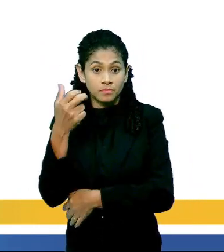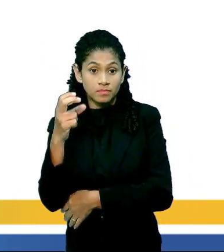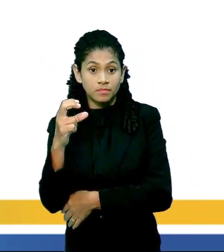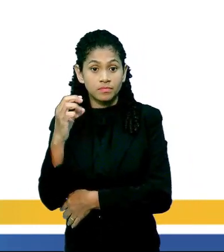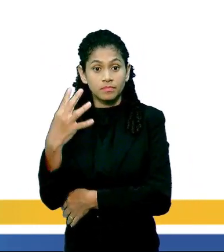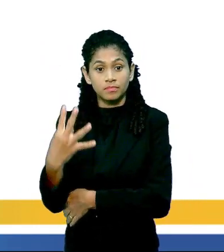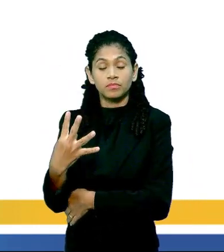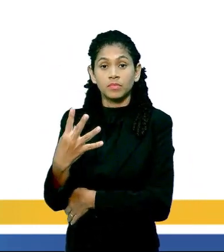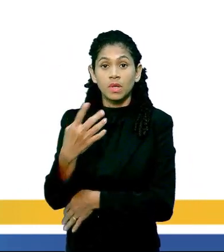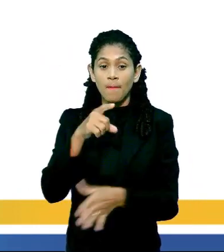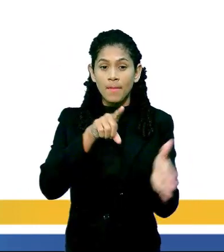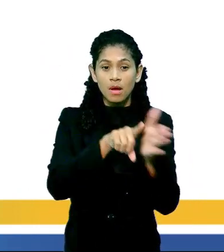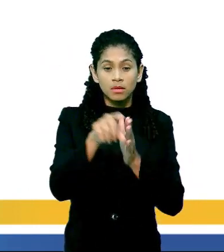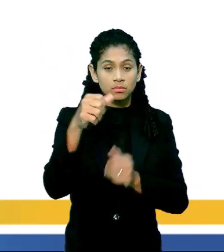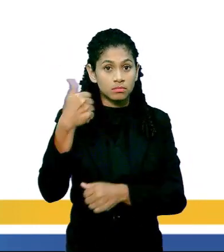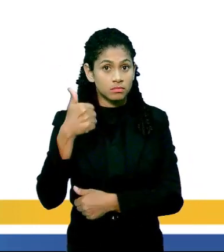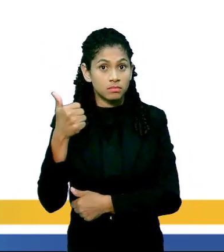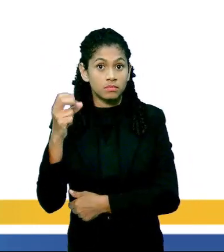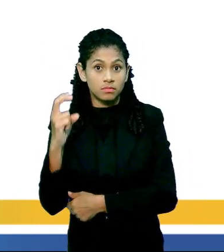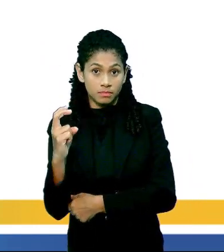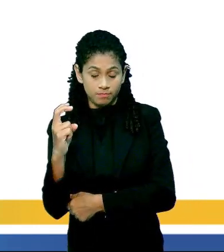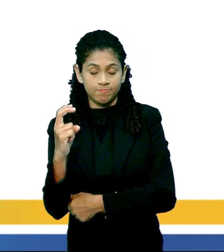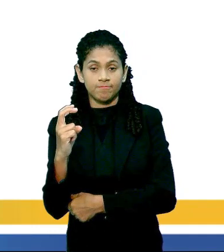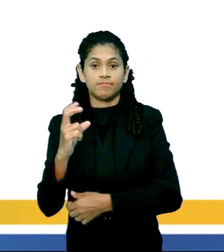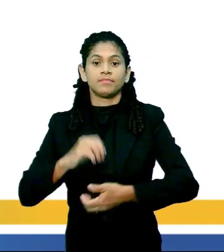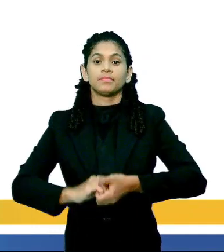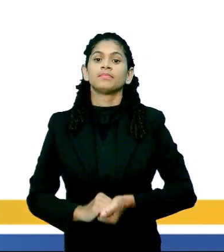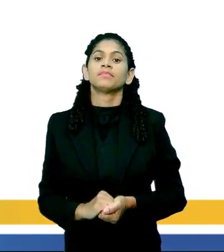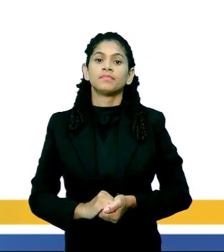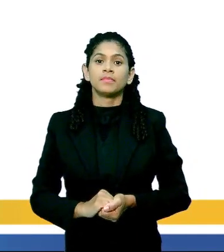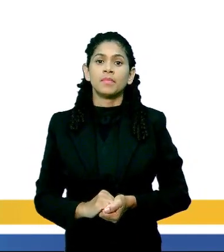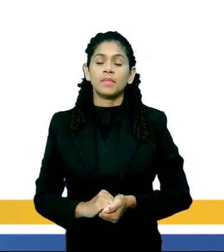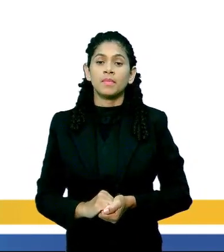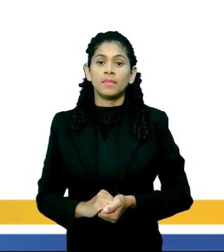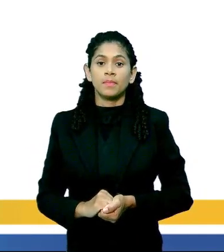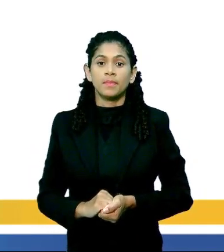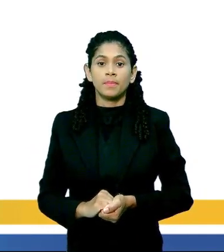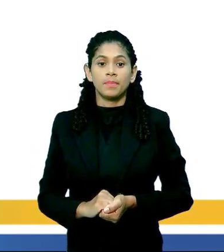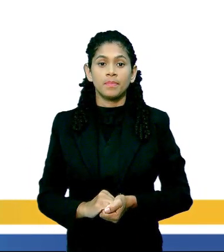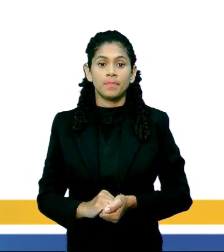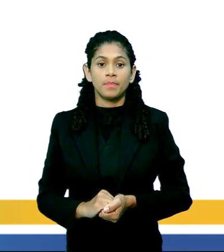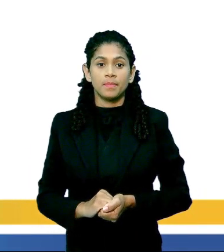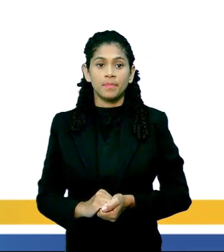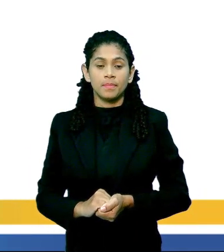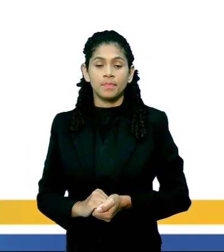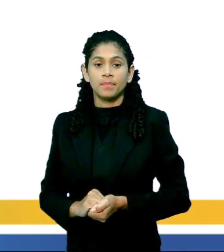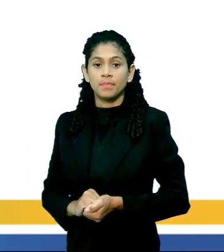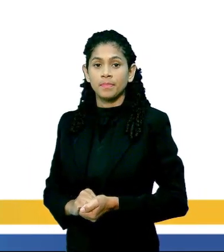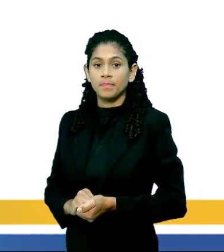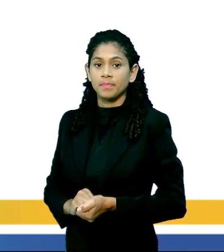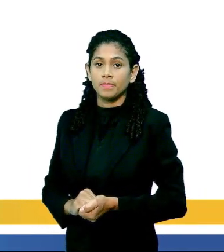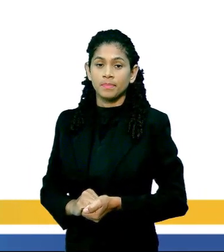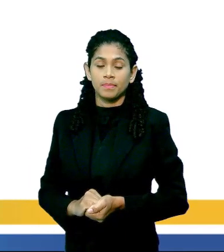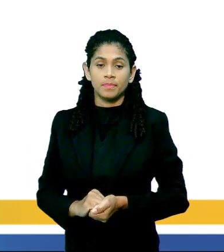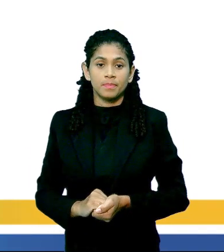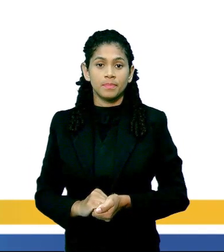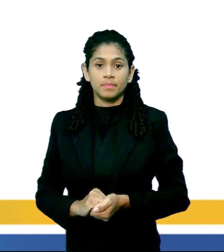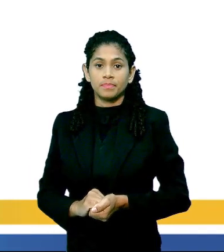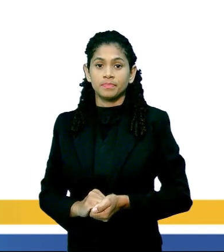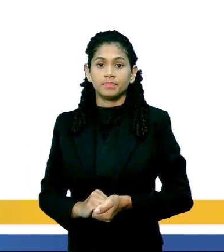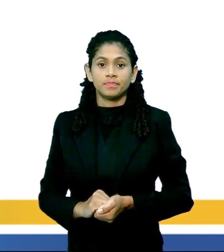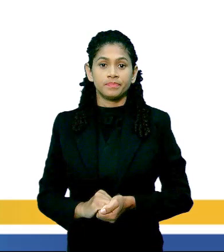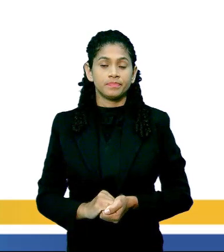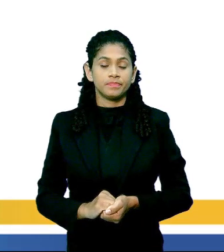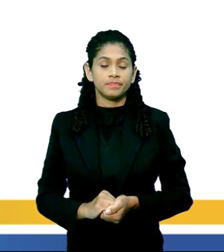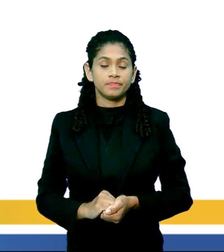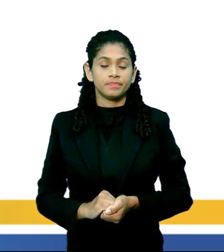Por favor, corram, peguem seus materiais, cadernos, lápis, livros, tudo a pontos e let's go. Vamos